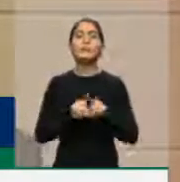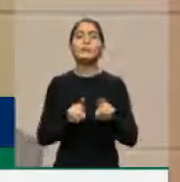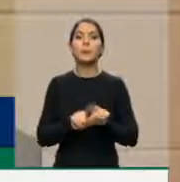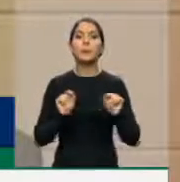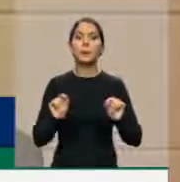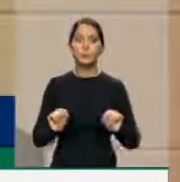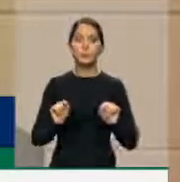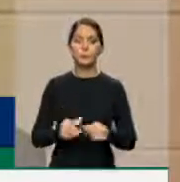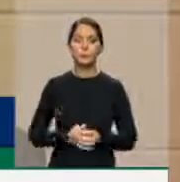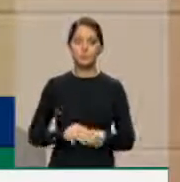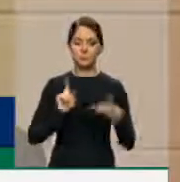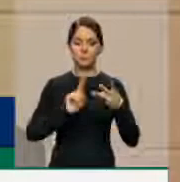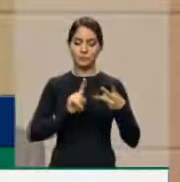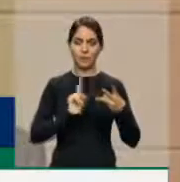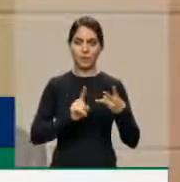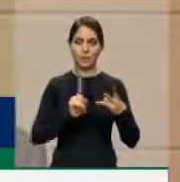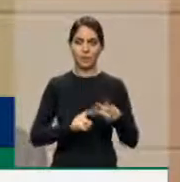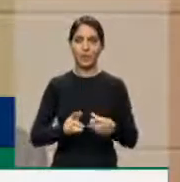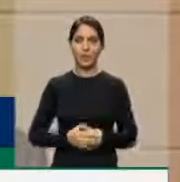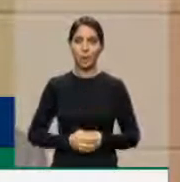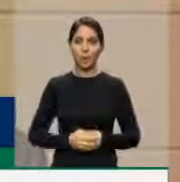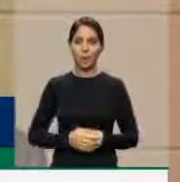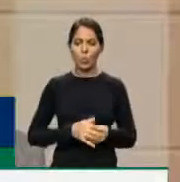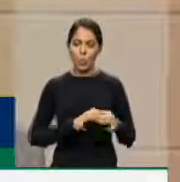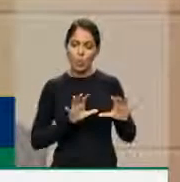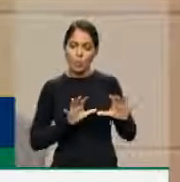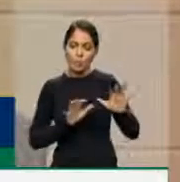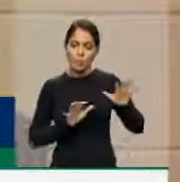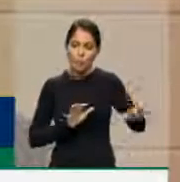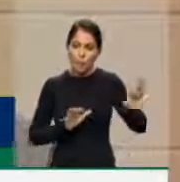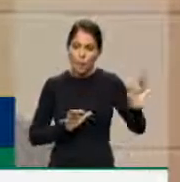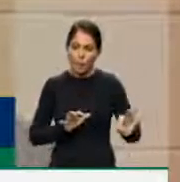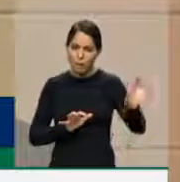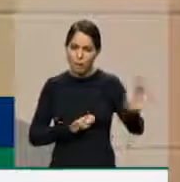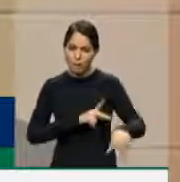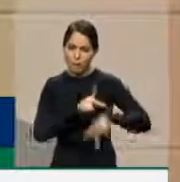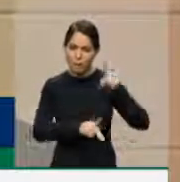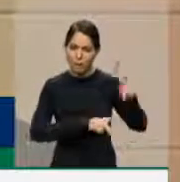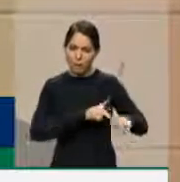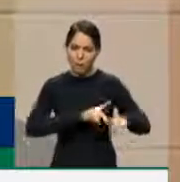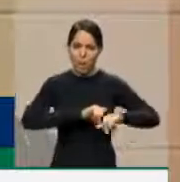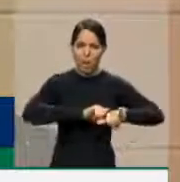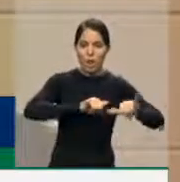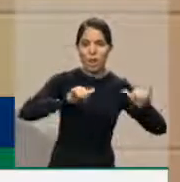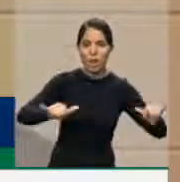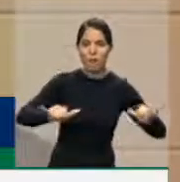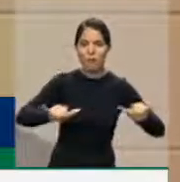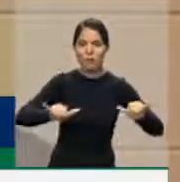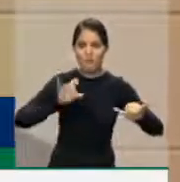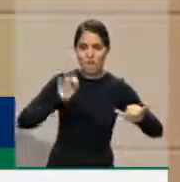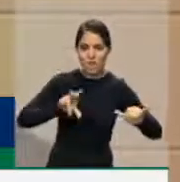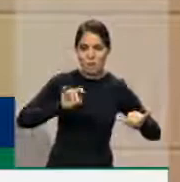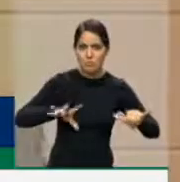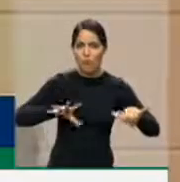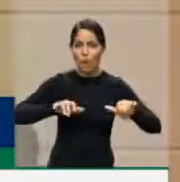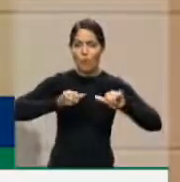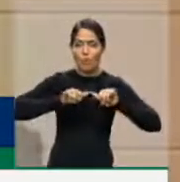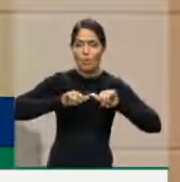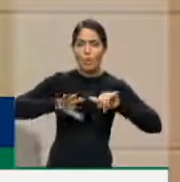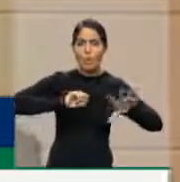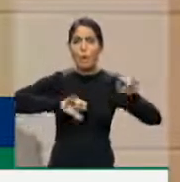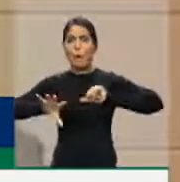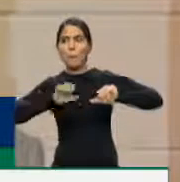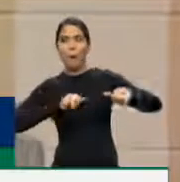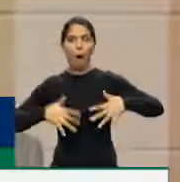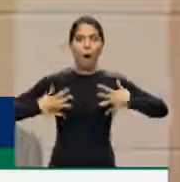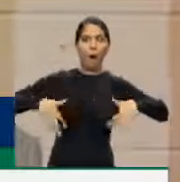imprensa brasileira politizou o vírus. Não foi a imprensa que politizou o vírus, não, Bolsonaro. Foi você que